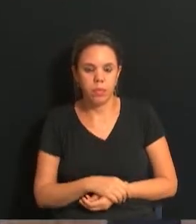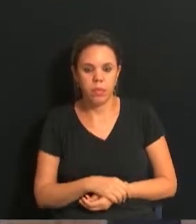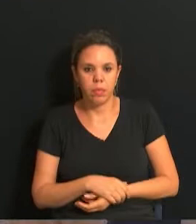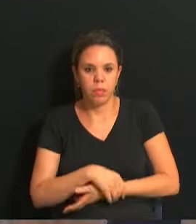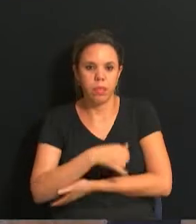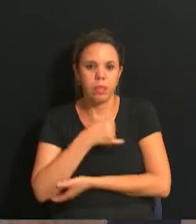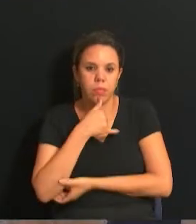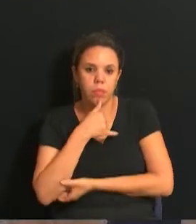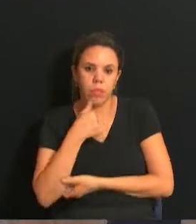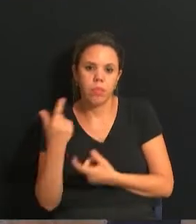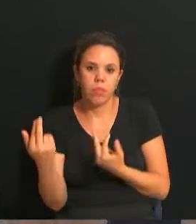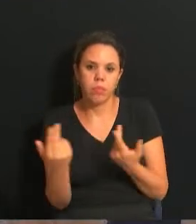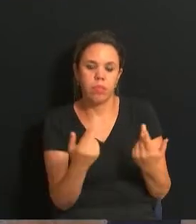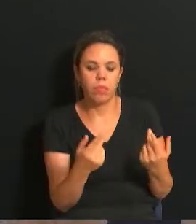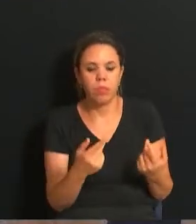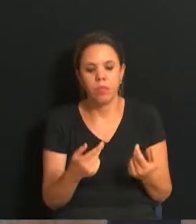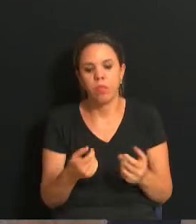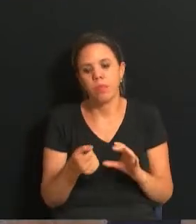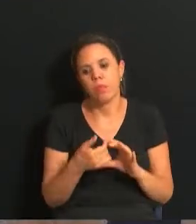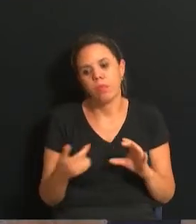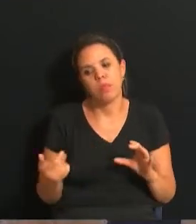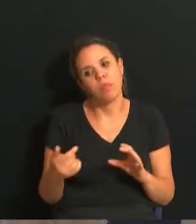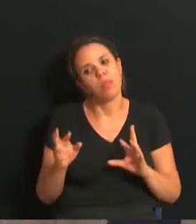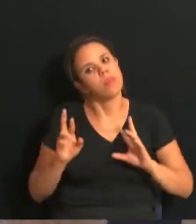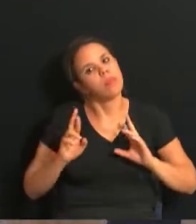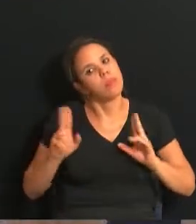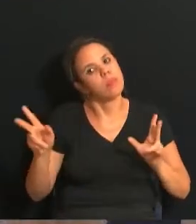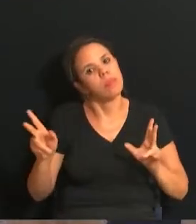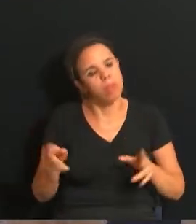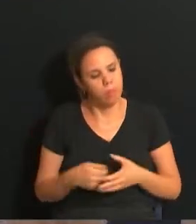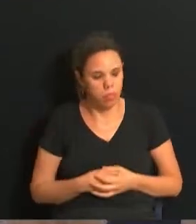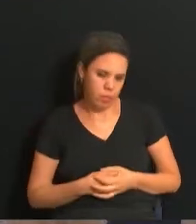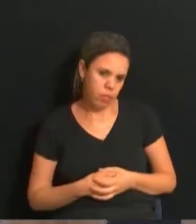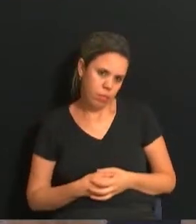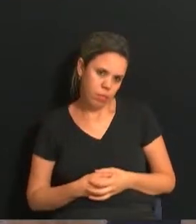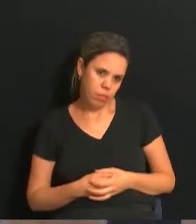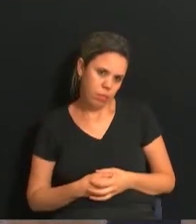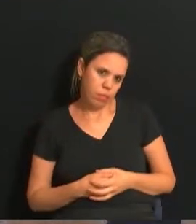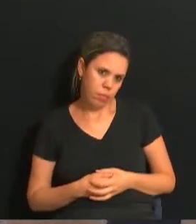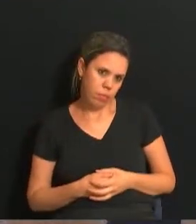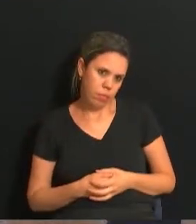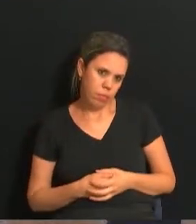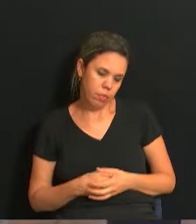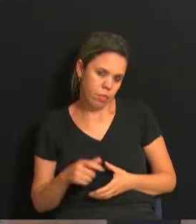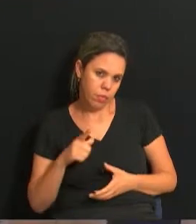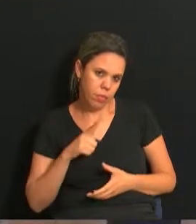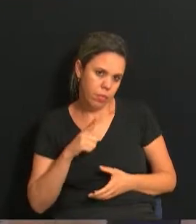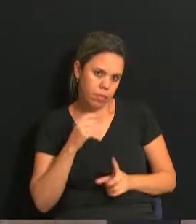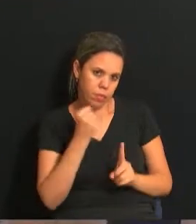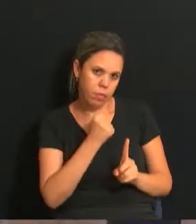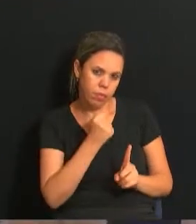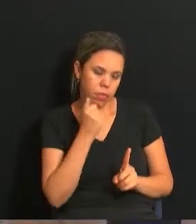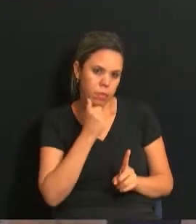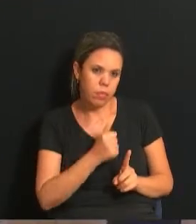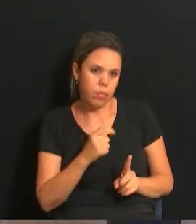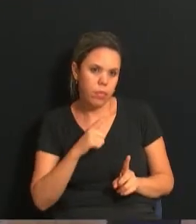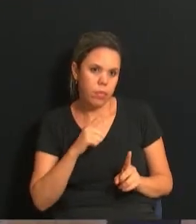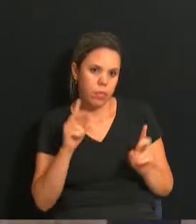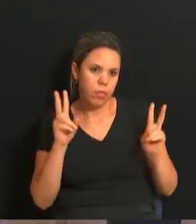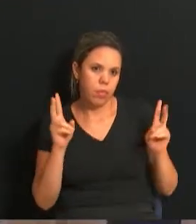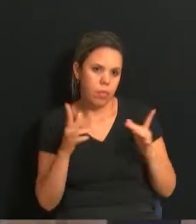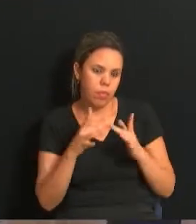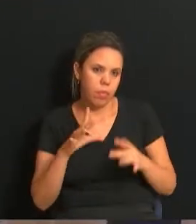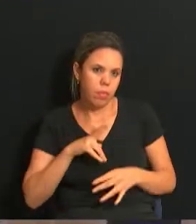lamentamos igualmente, mas a gente vê que tem características diferentes, né? Então, esse caso de ter dos assassinos de mulheres terem uma relação